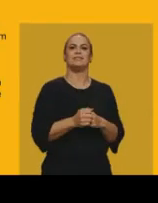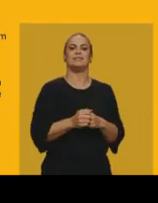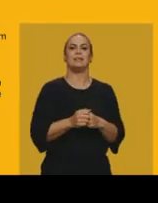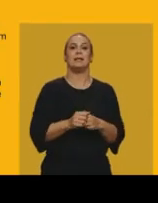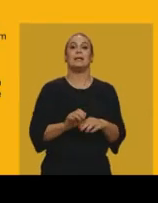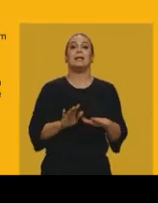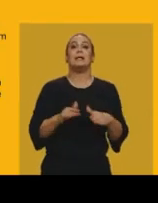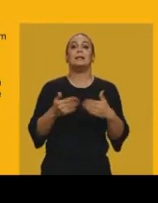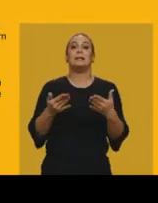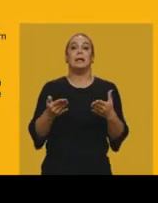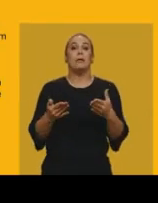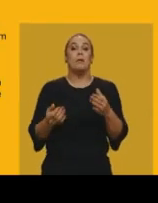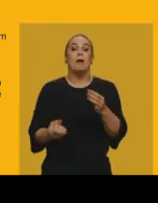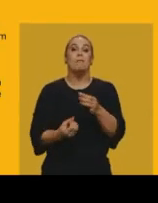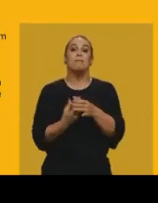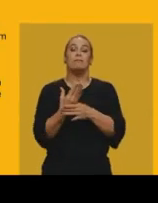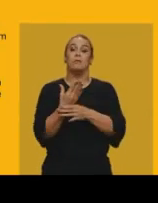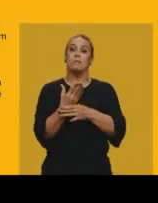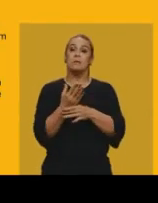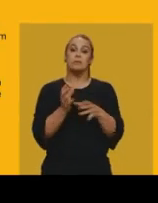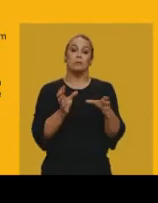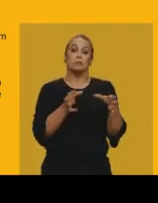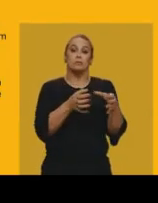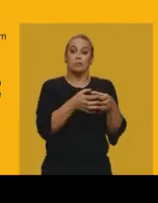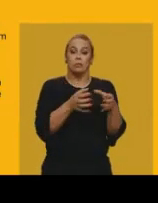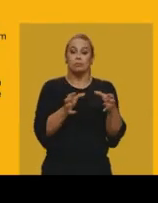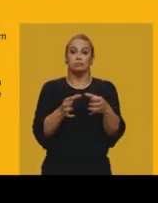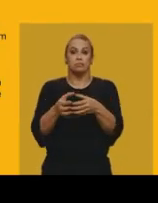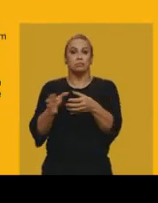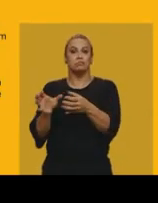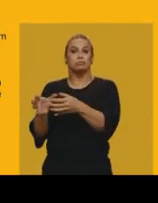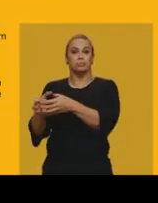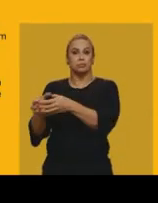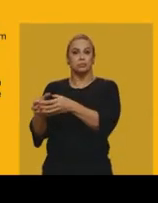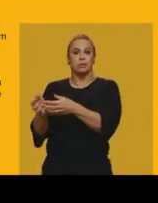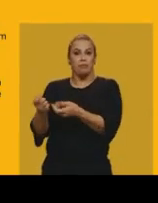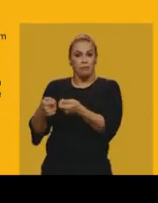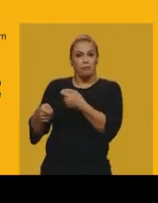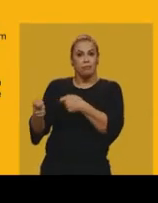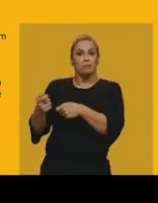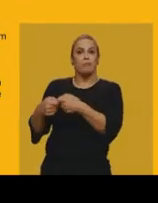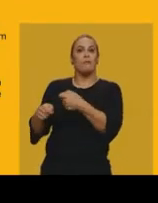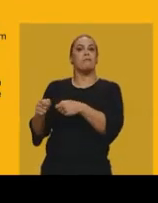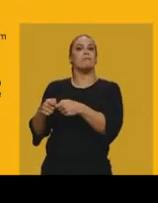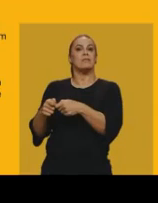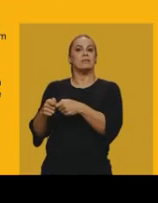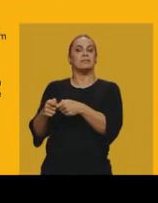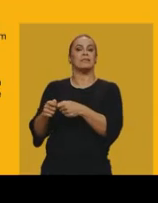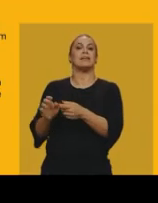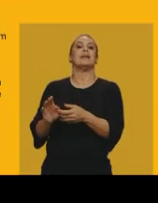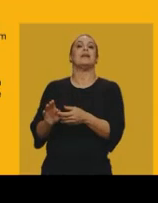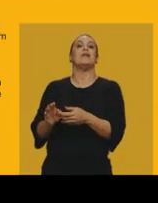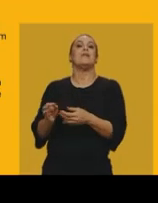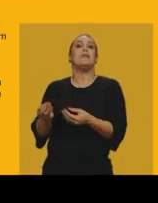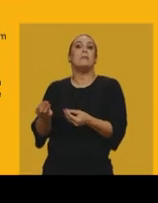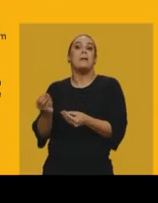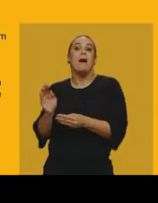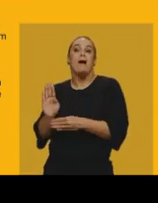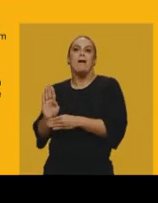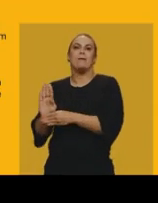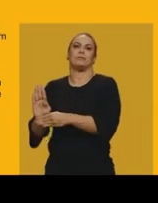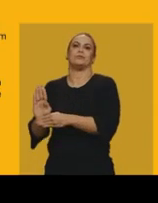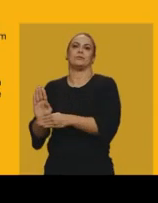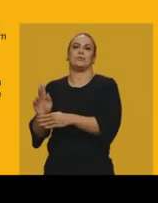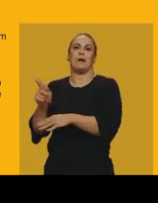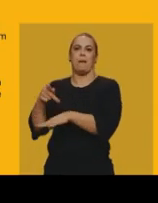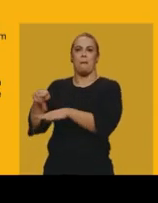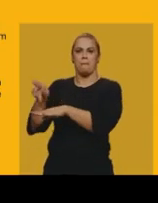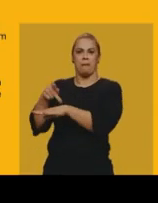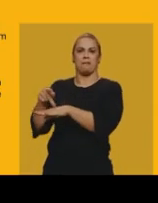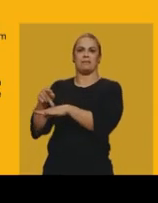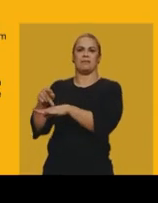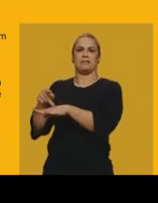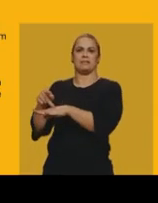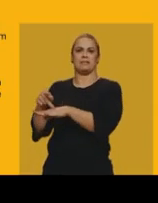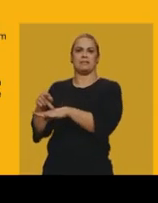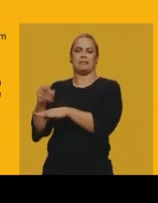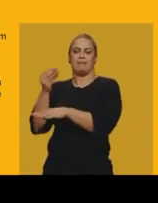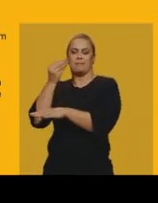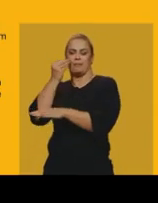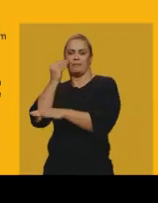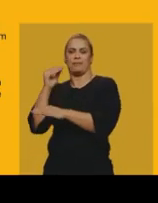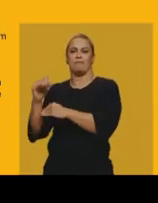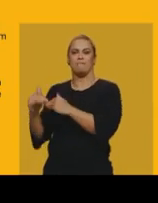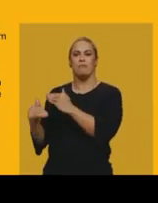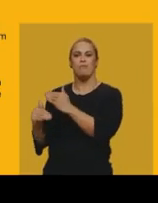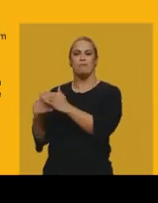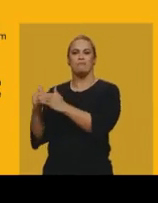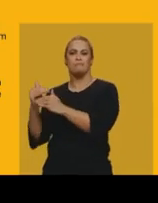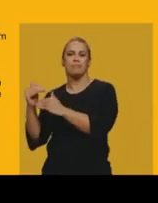a necessidade de produção dos países em desenvolvimento, além de... De proteção, desculpa, dos países em desenvolvimento.